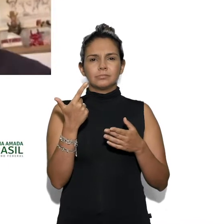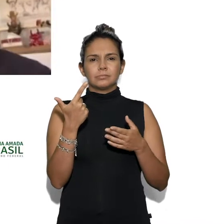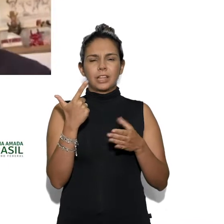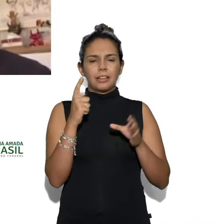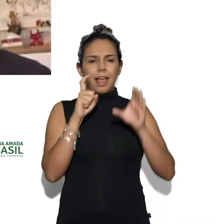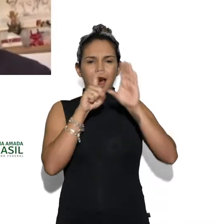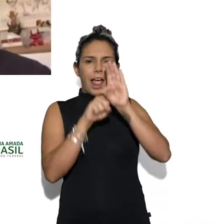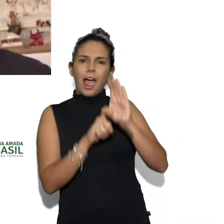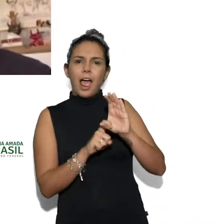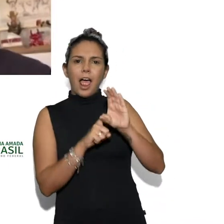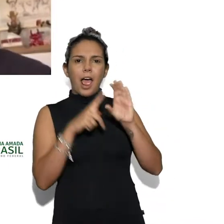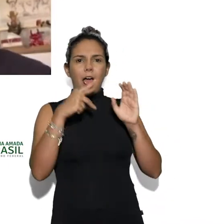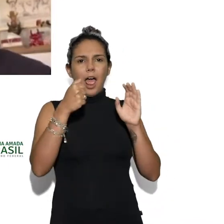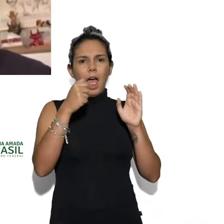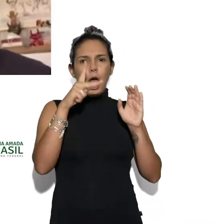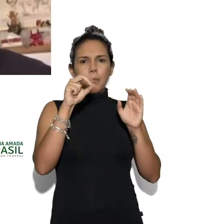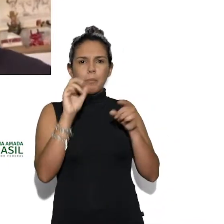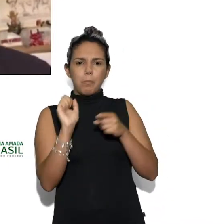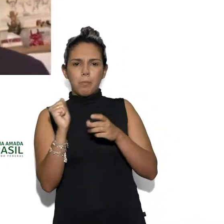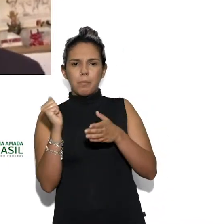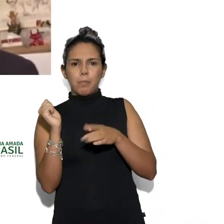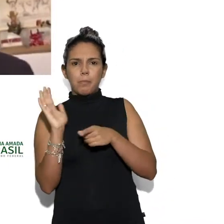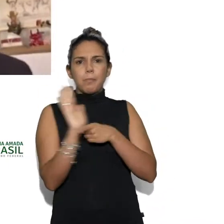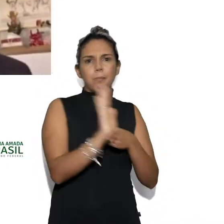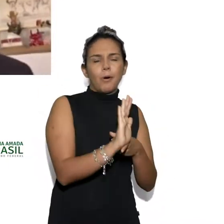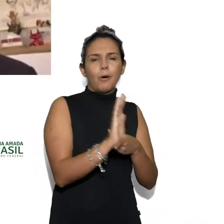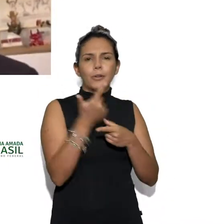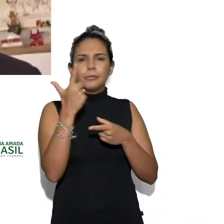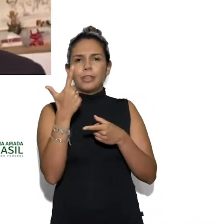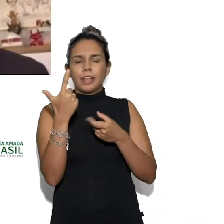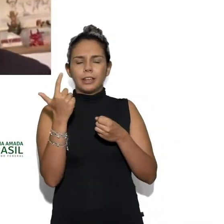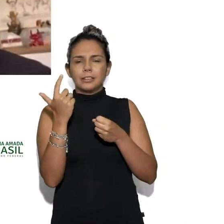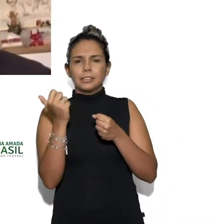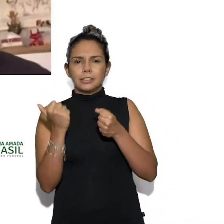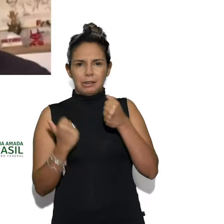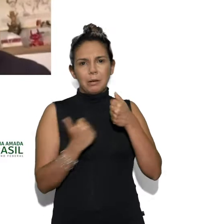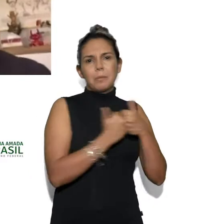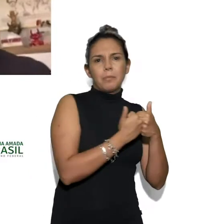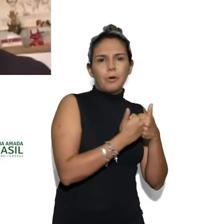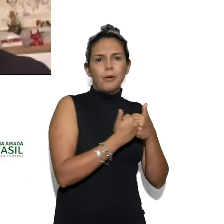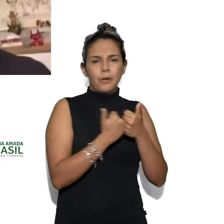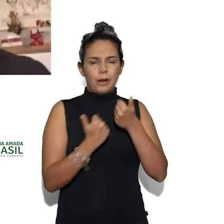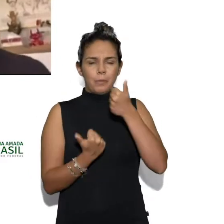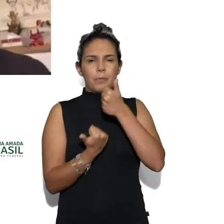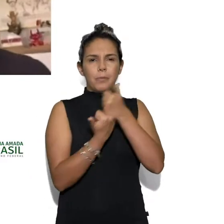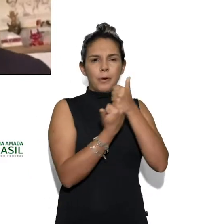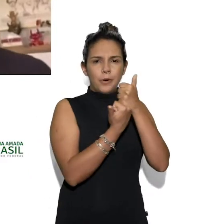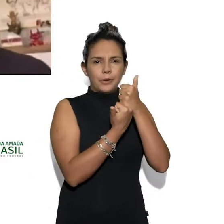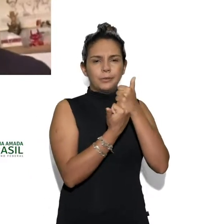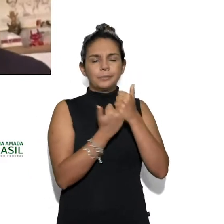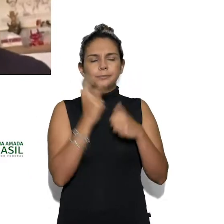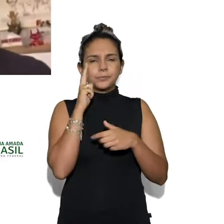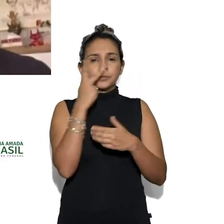não é? Tão sem elementos de profunda inspiração. Eu acho que as suas conversas com o Sérgio